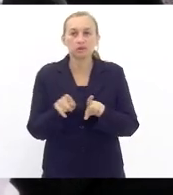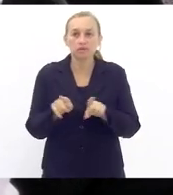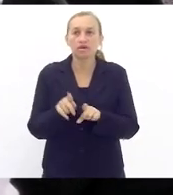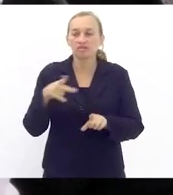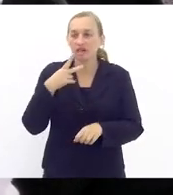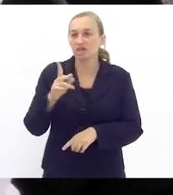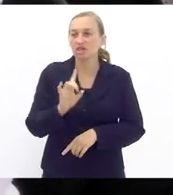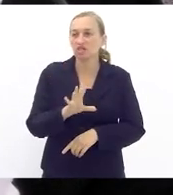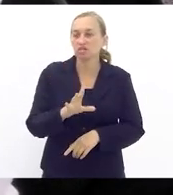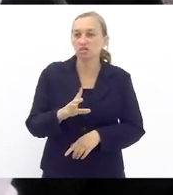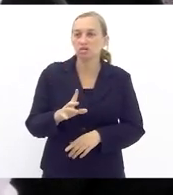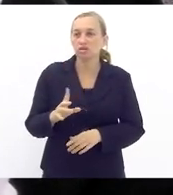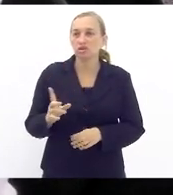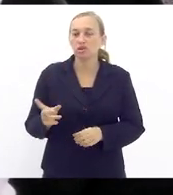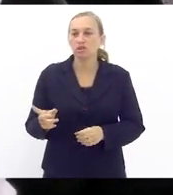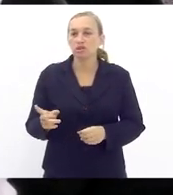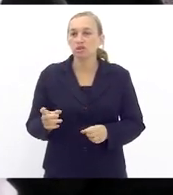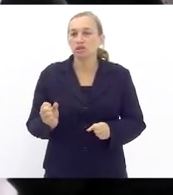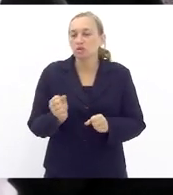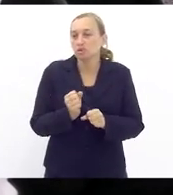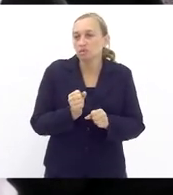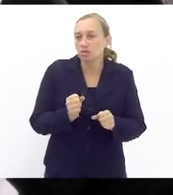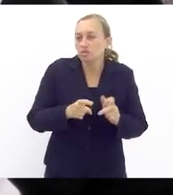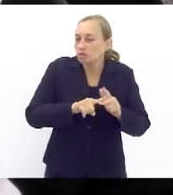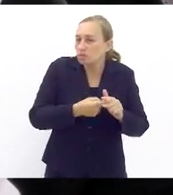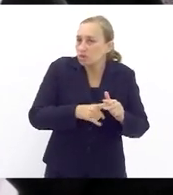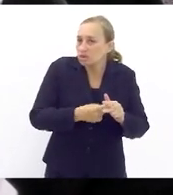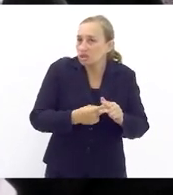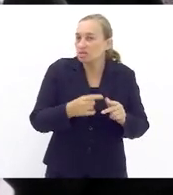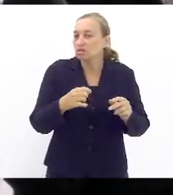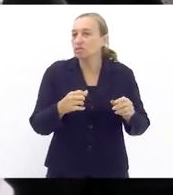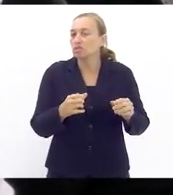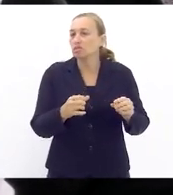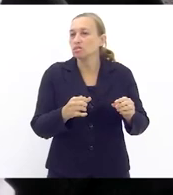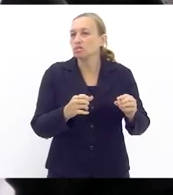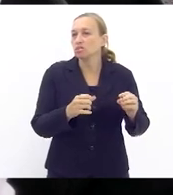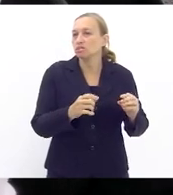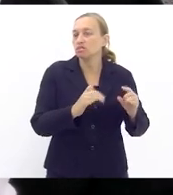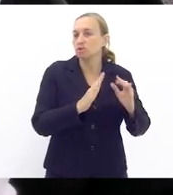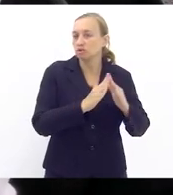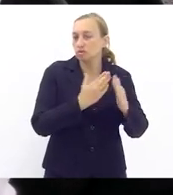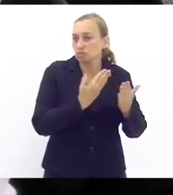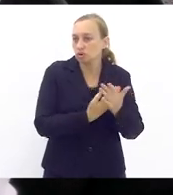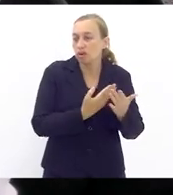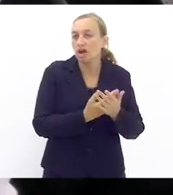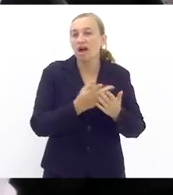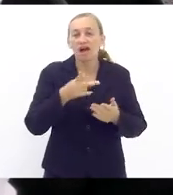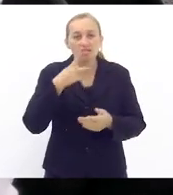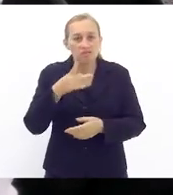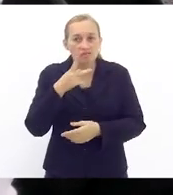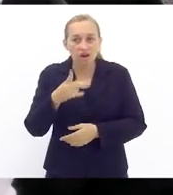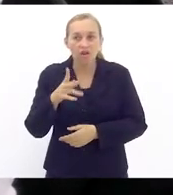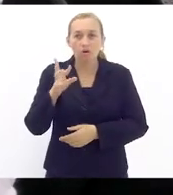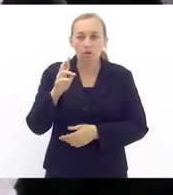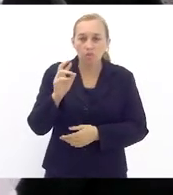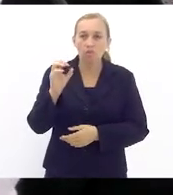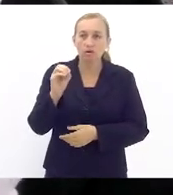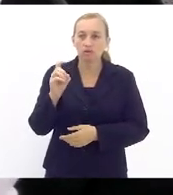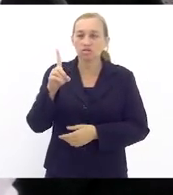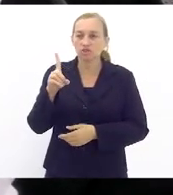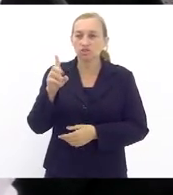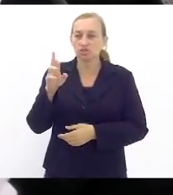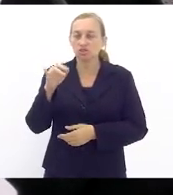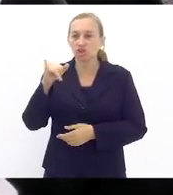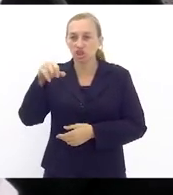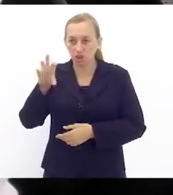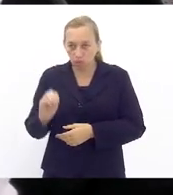que a gente não tá falando só de recuperação de uma estrutura a fala do Rodrigo para mim foi foi muito importante a gente